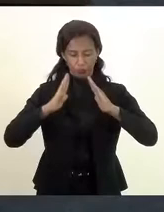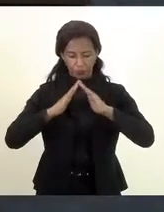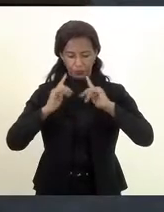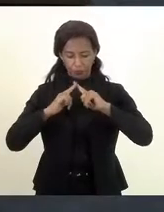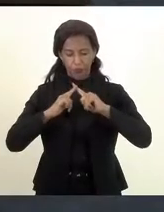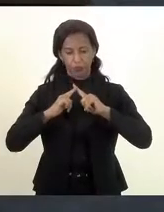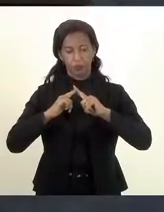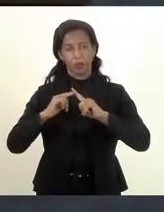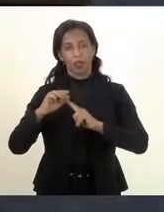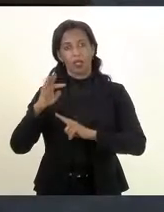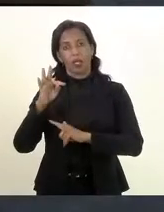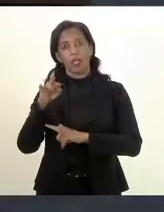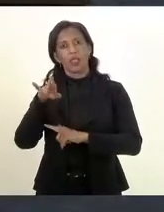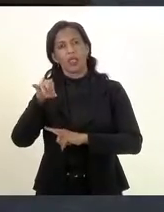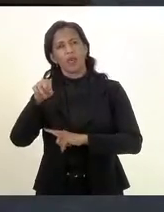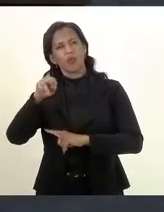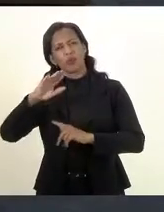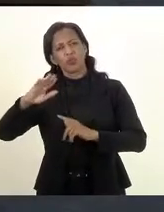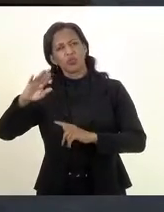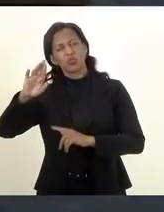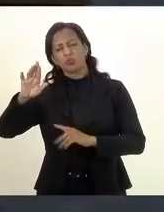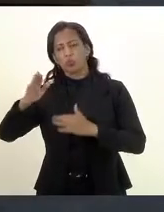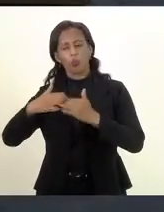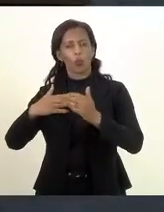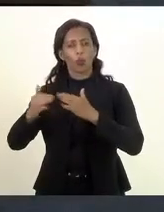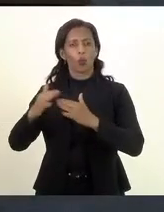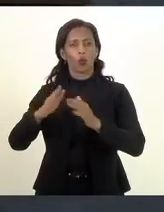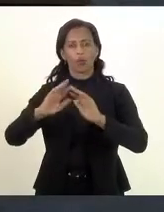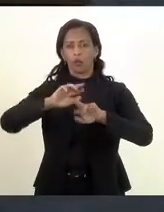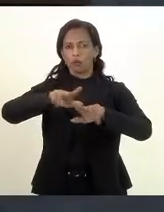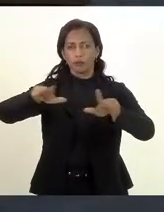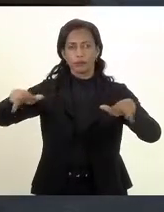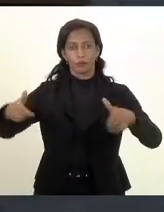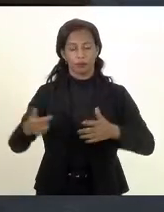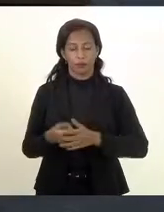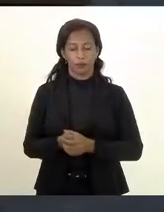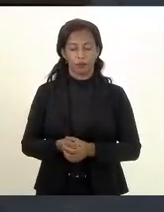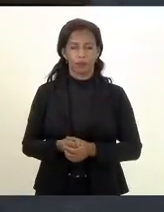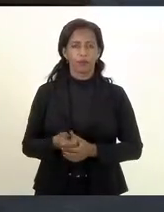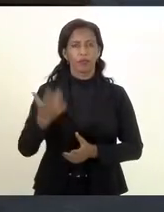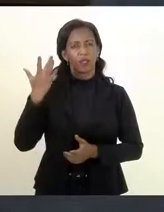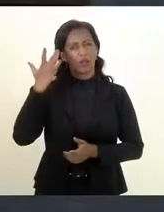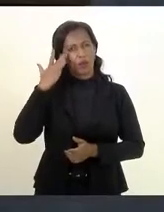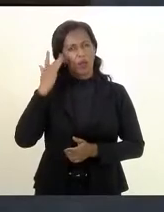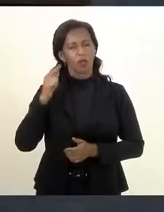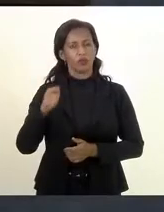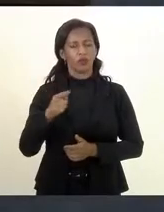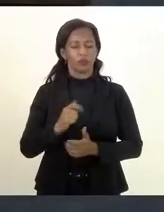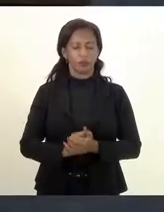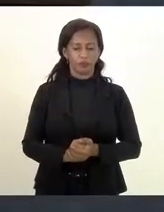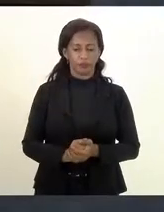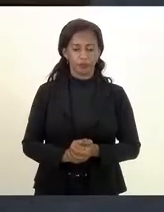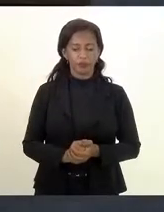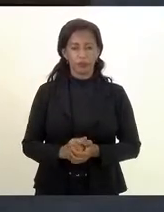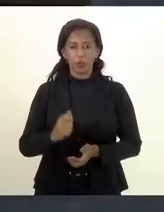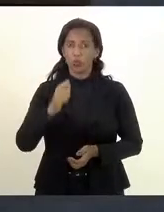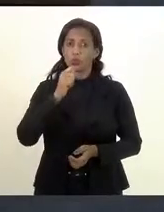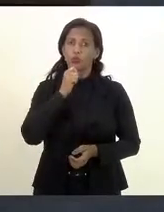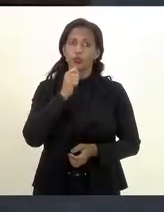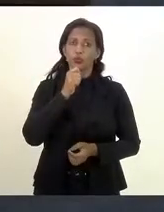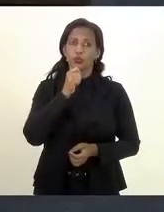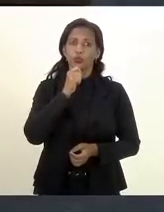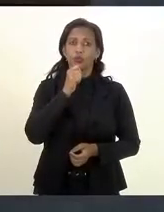que essa imunidade se dá com relação às atividades fins desses templos religiosos. Não tem sentido